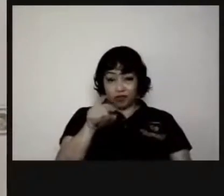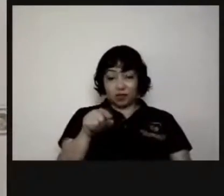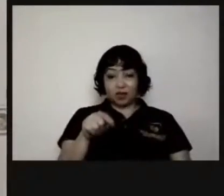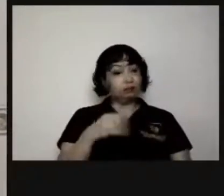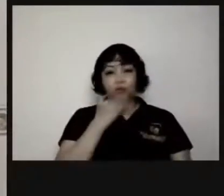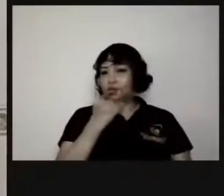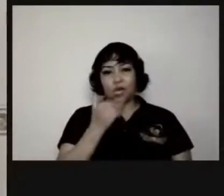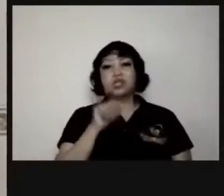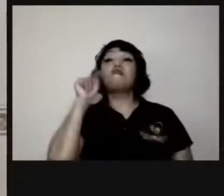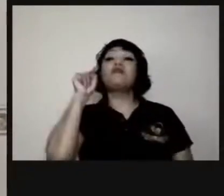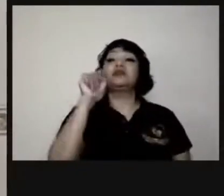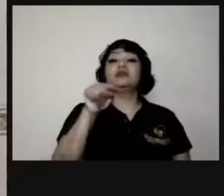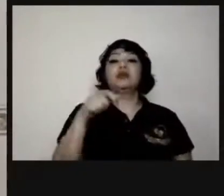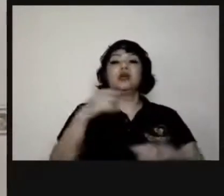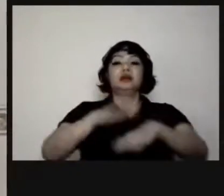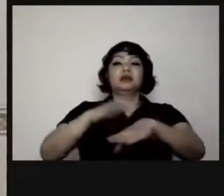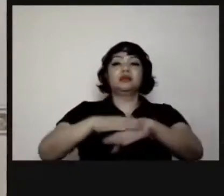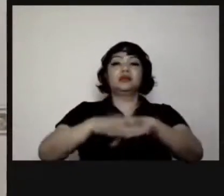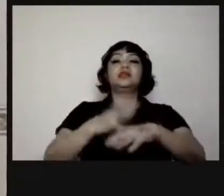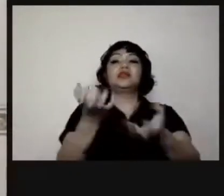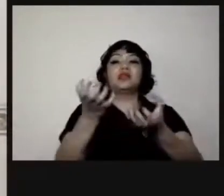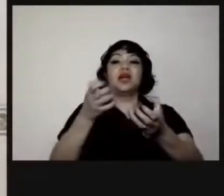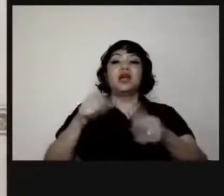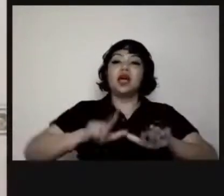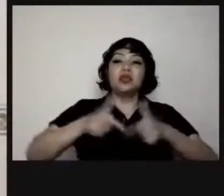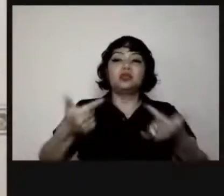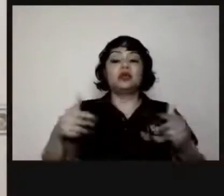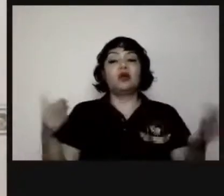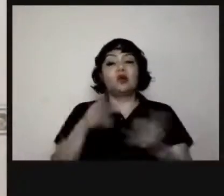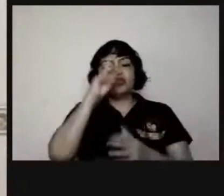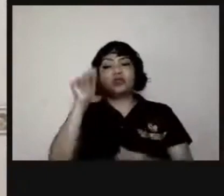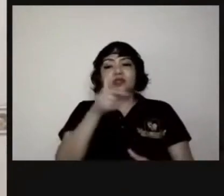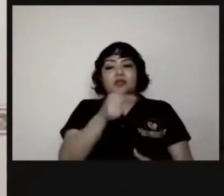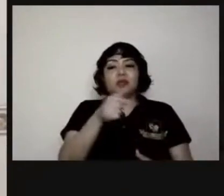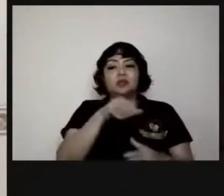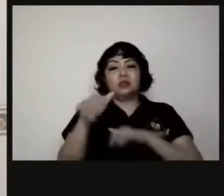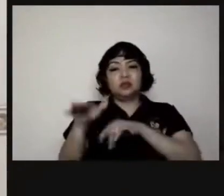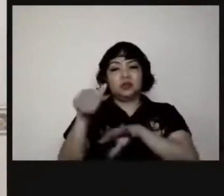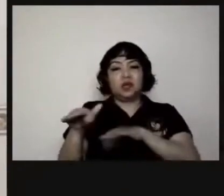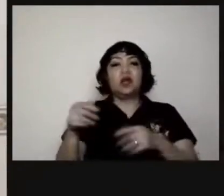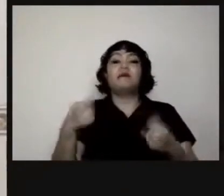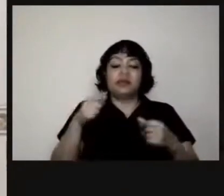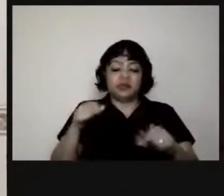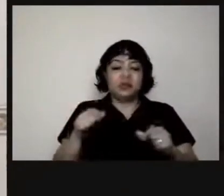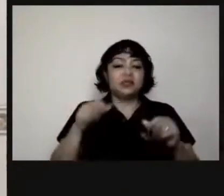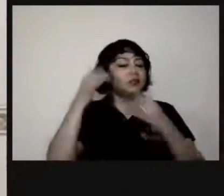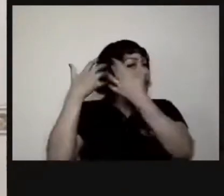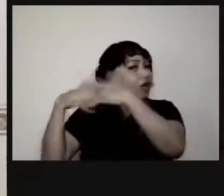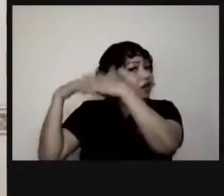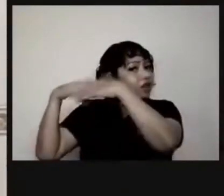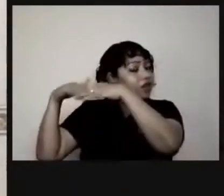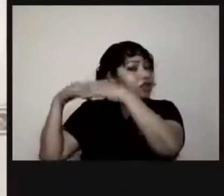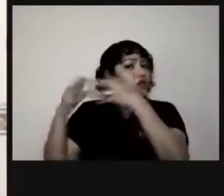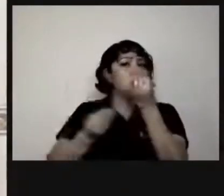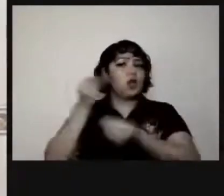fazer. Nesse 7 de setembro, tire um tempo para refletir sobre os pontos que ainda precisa trabalhar para